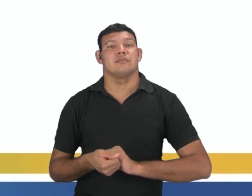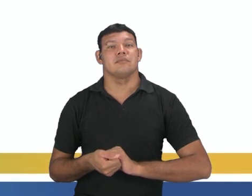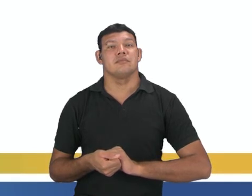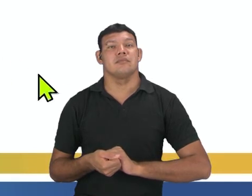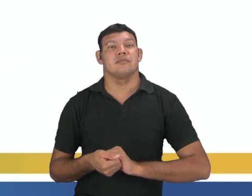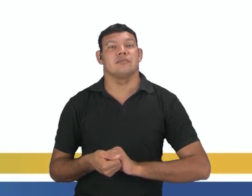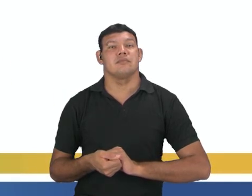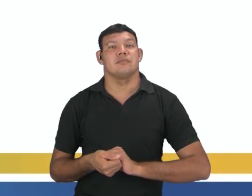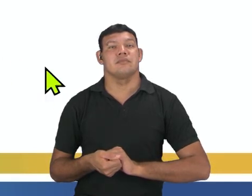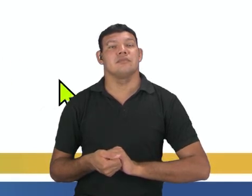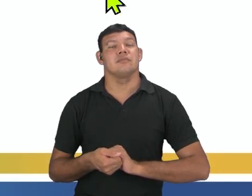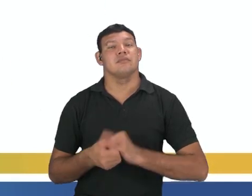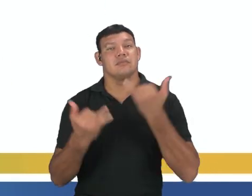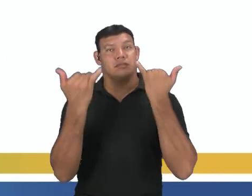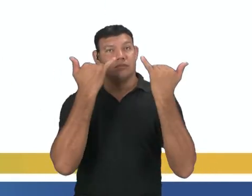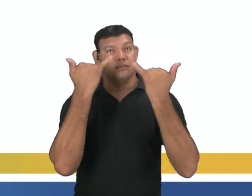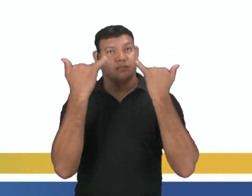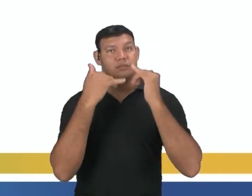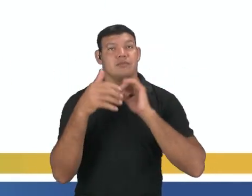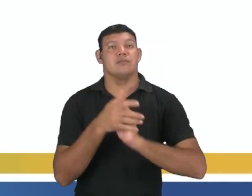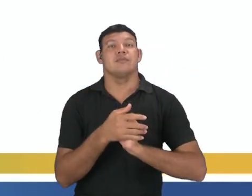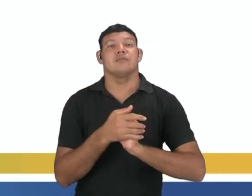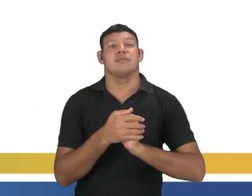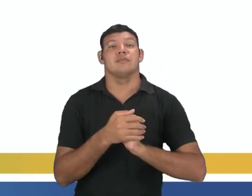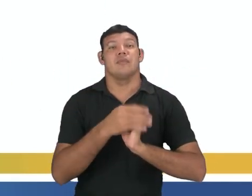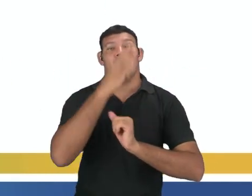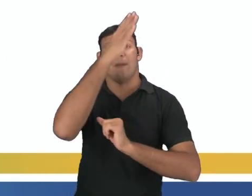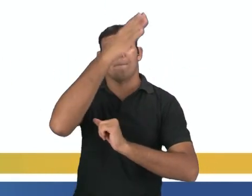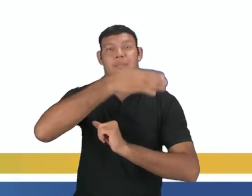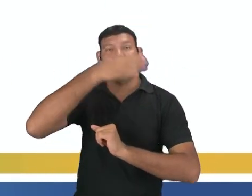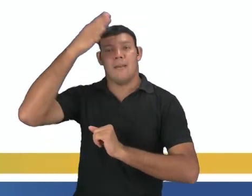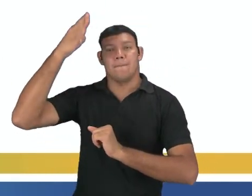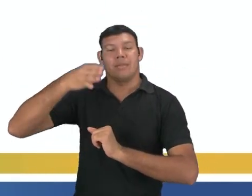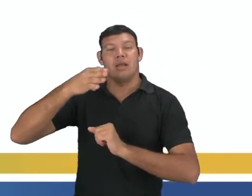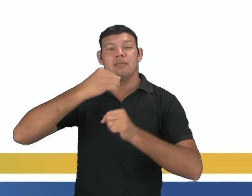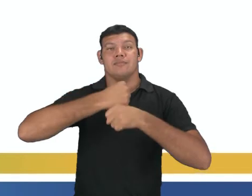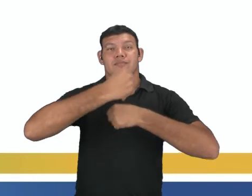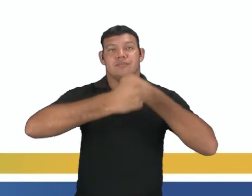Nós temos aqui, né, as informações. Nós temos o ano